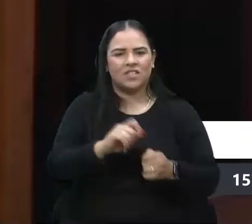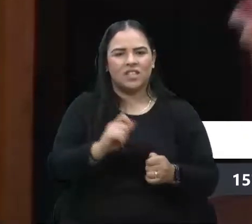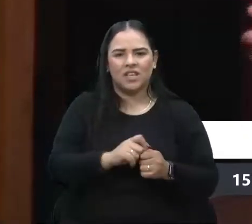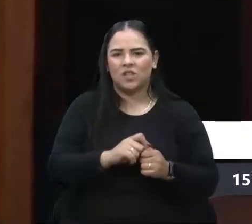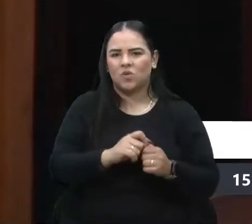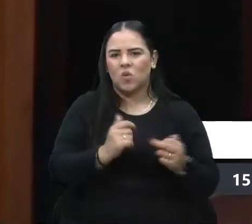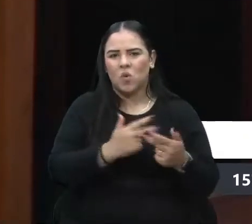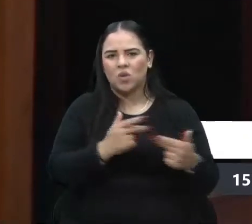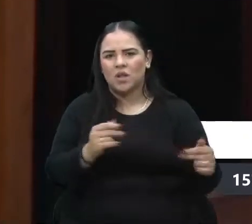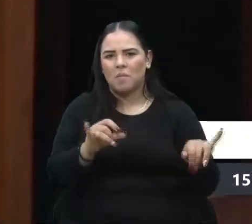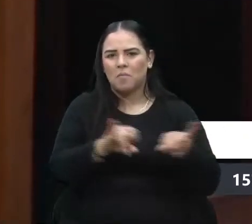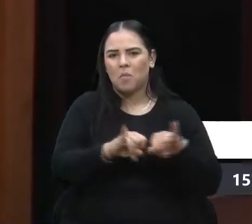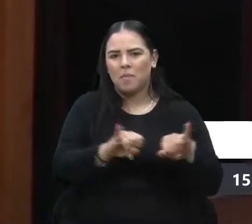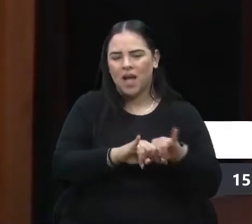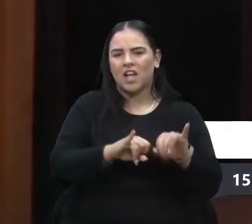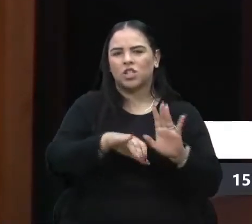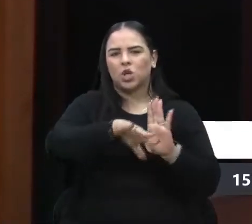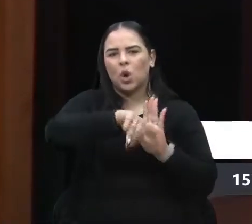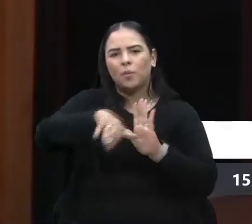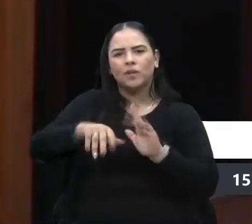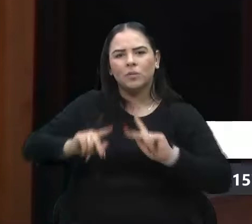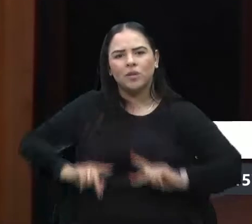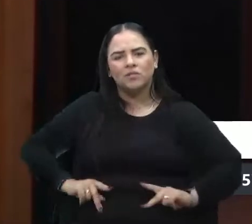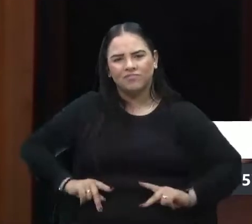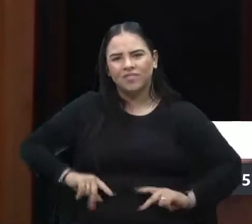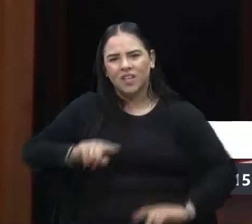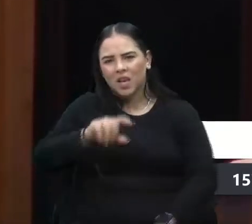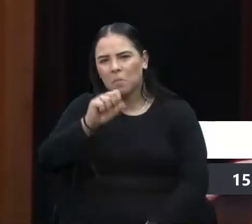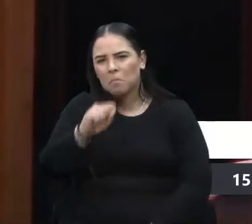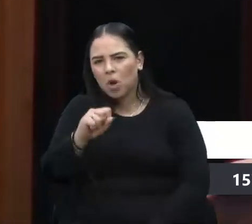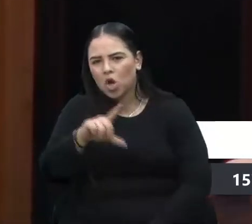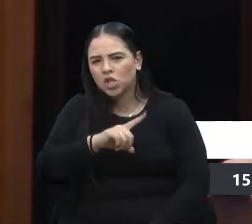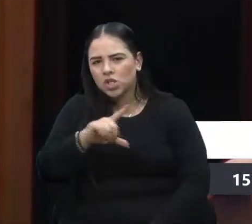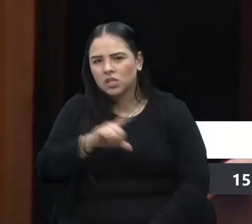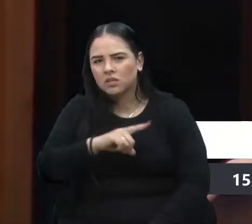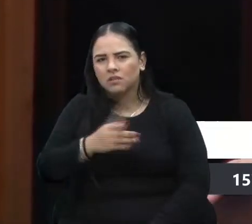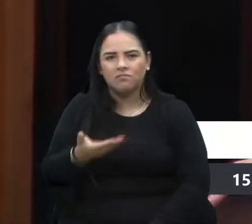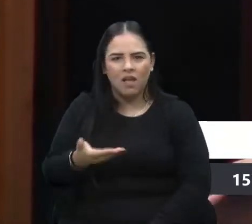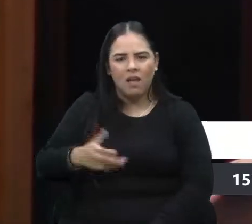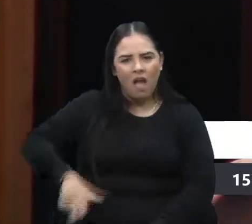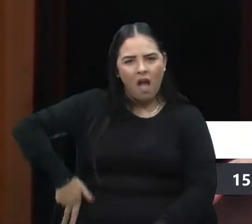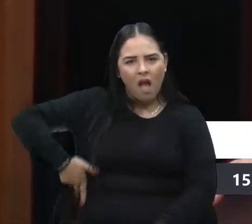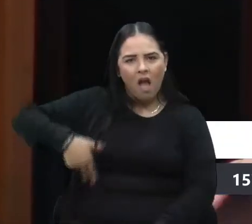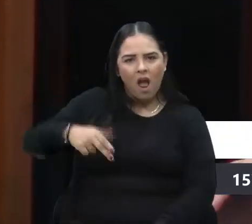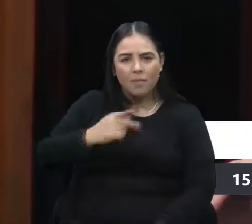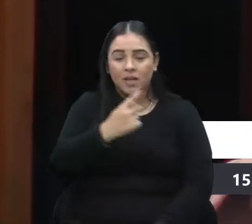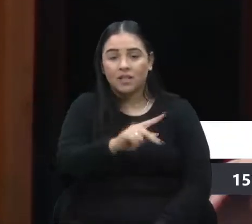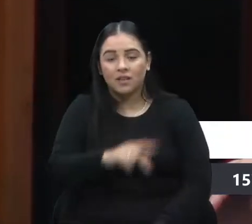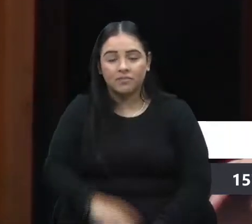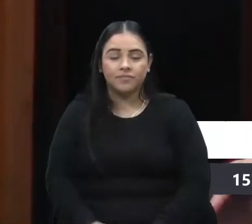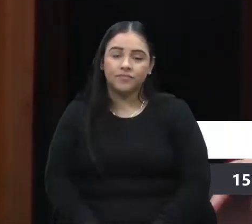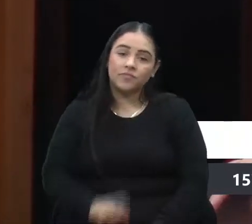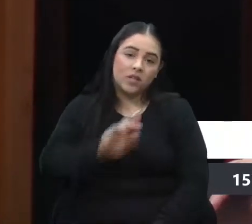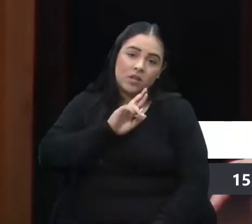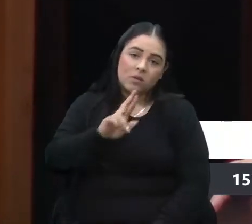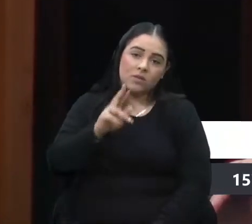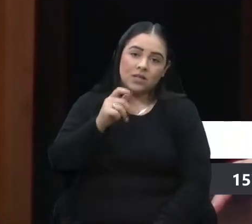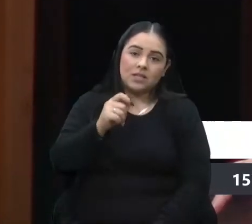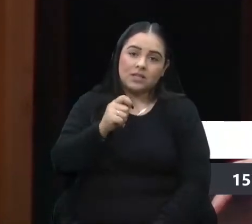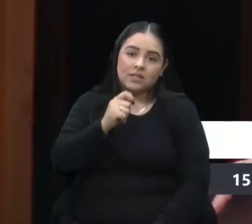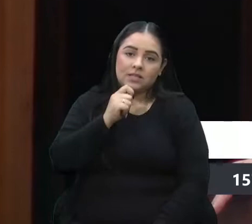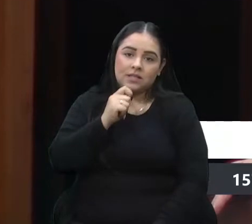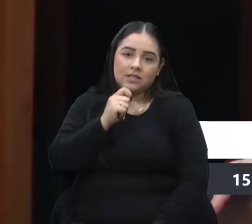assaltando pessoas roubando esse pode ter ele pode ter o seu a sua arma ele vai responder um teste psicológico